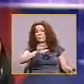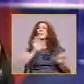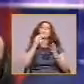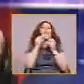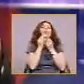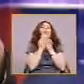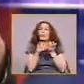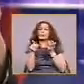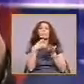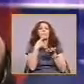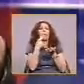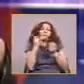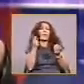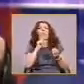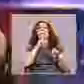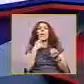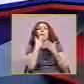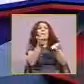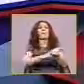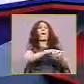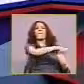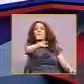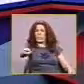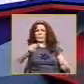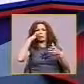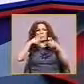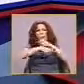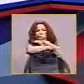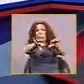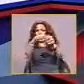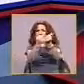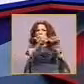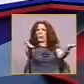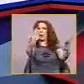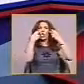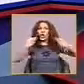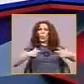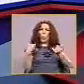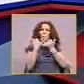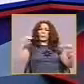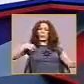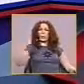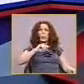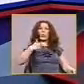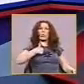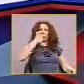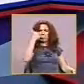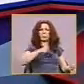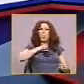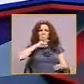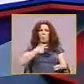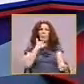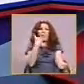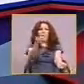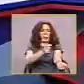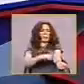Podem provar à sociedade que não são, e aqui com aspas, perigosos e que podem dar sangue como dão